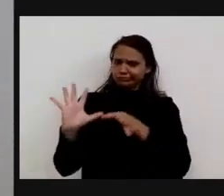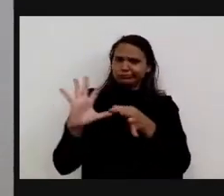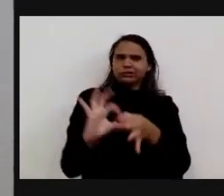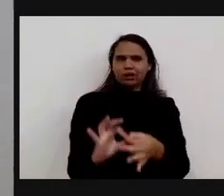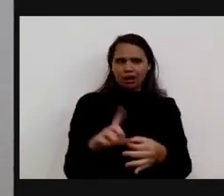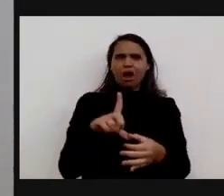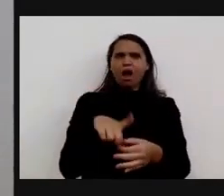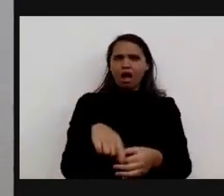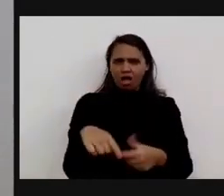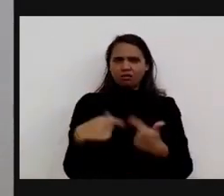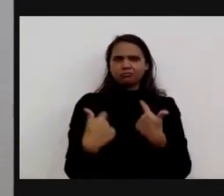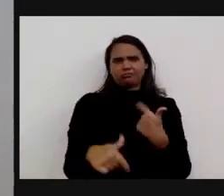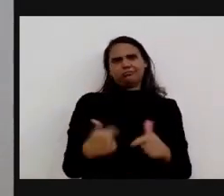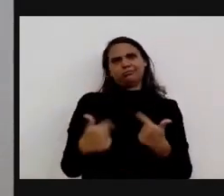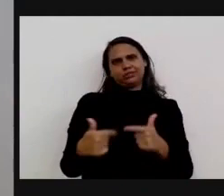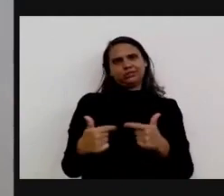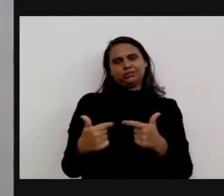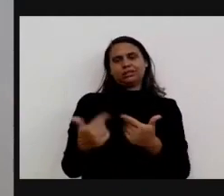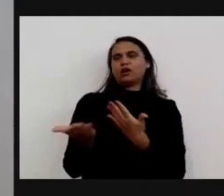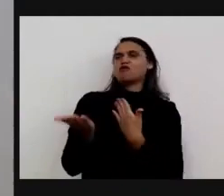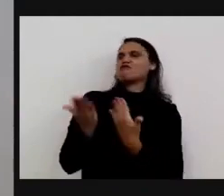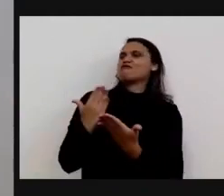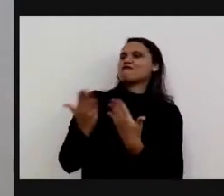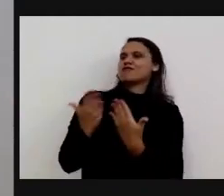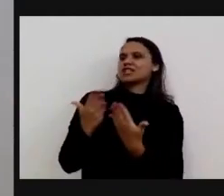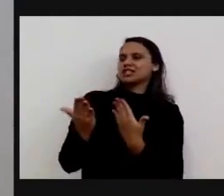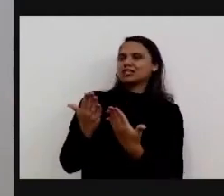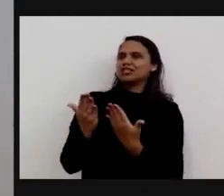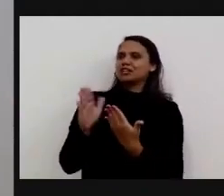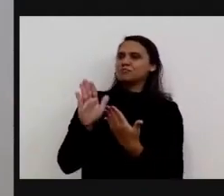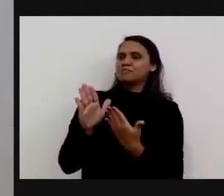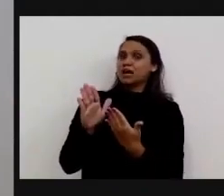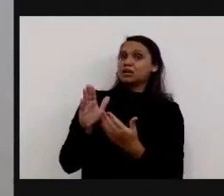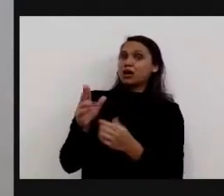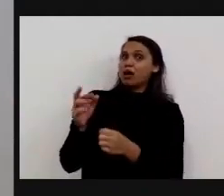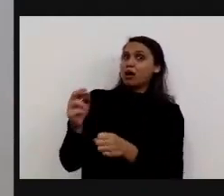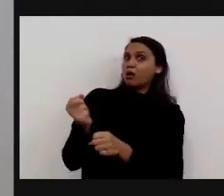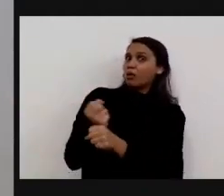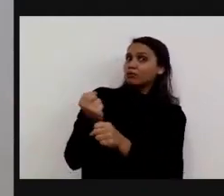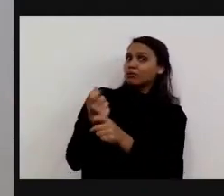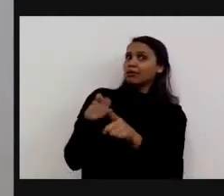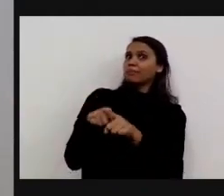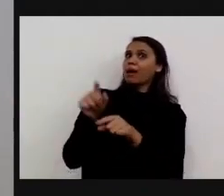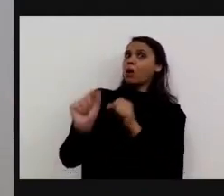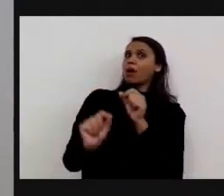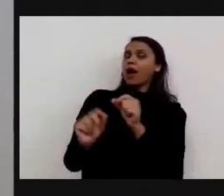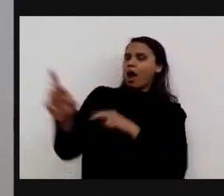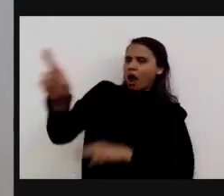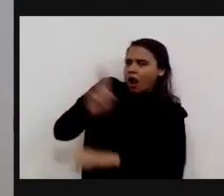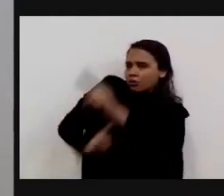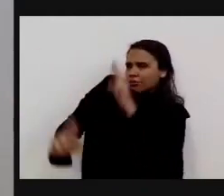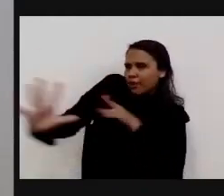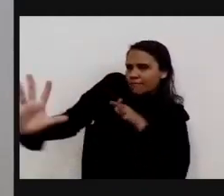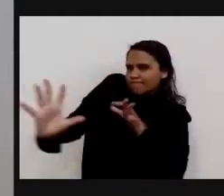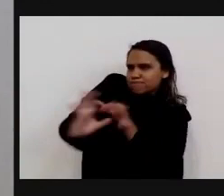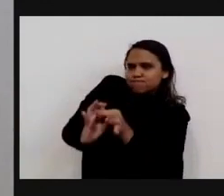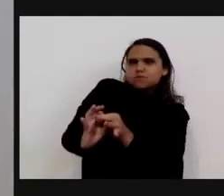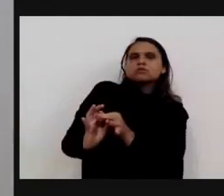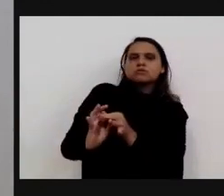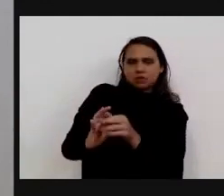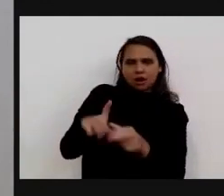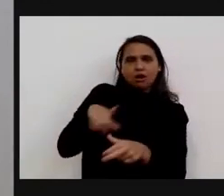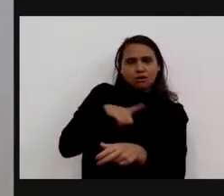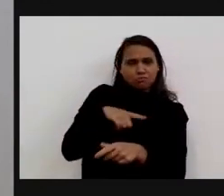do cafezinho ali ajuda a construir relacionamento é trabalho porque vai impactar diretamente